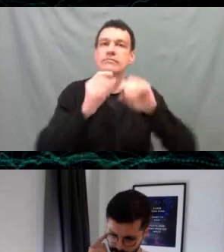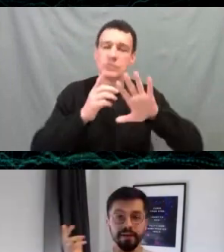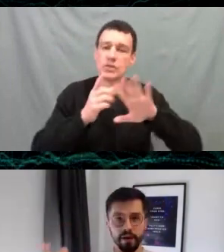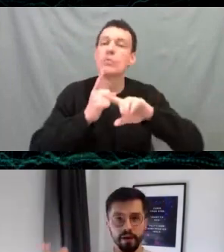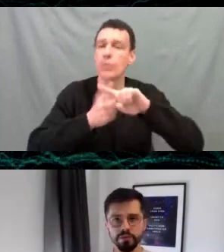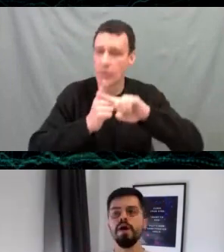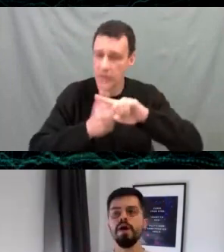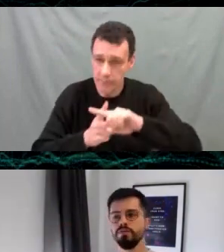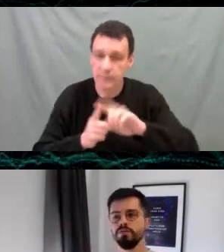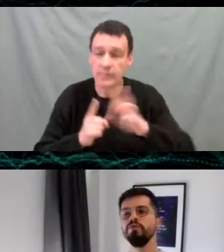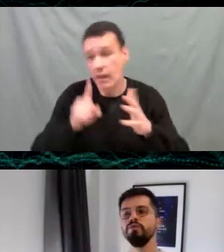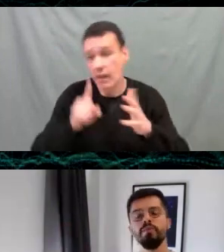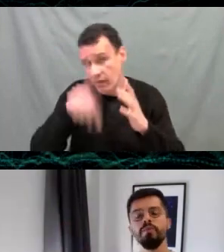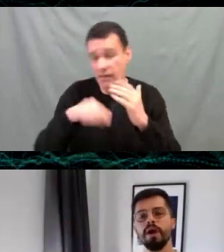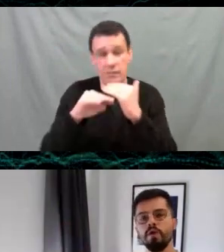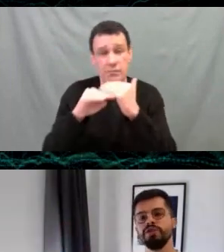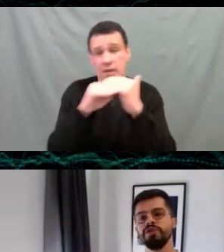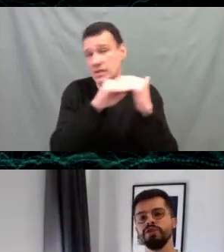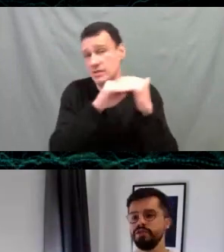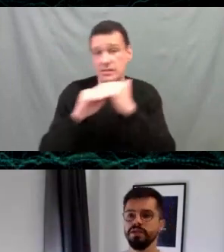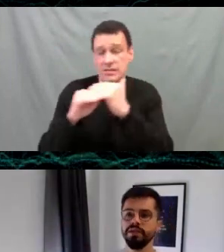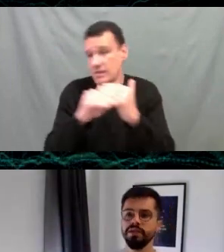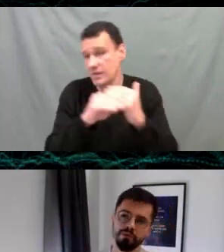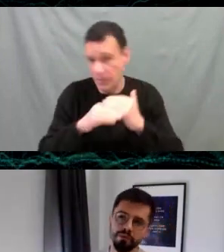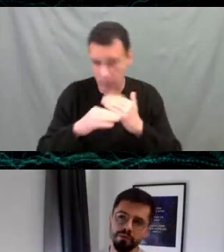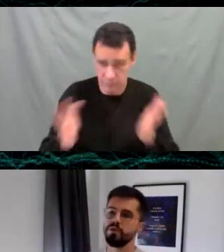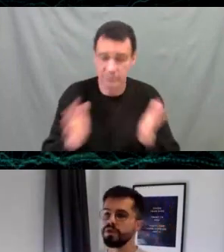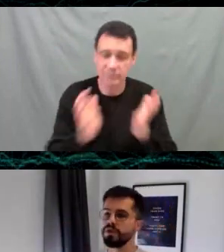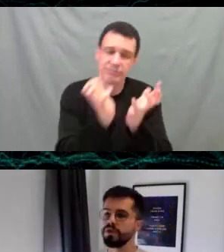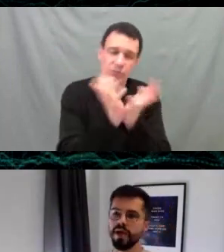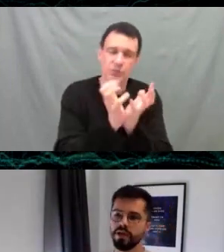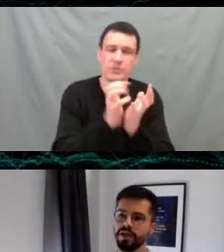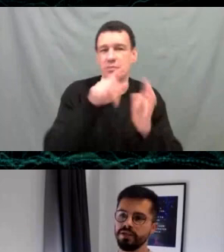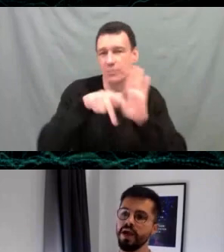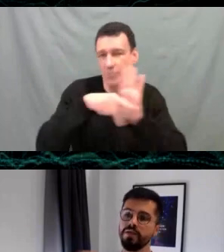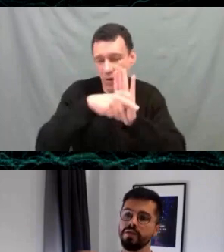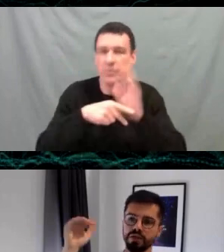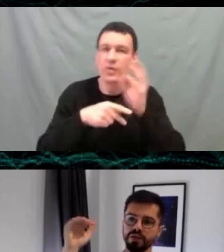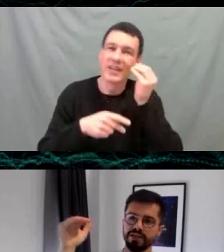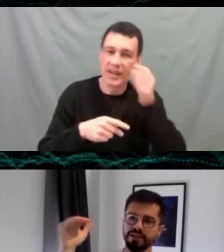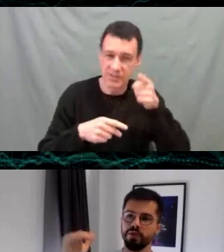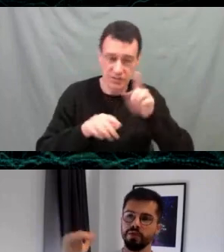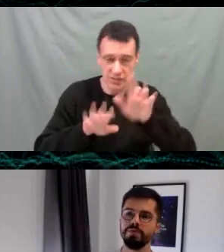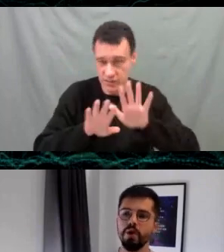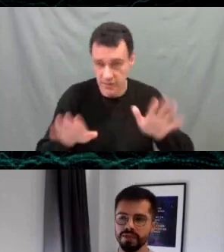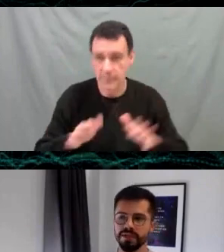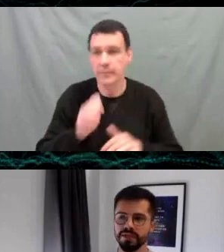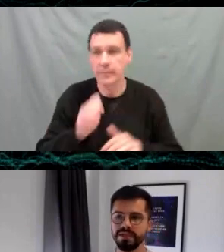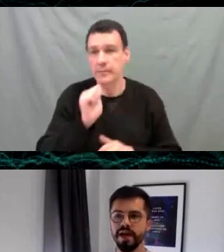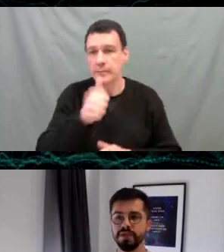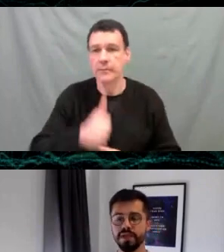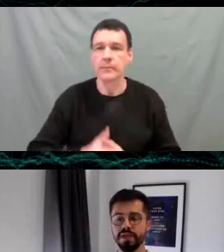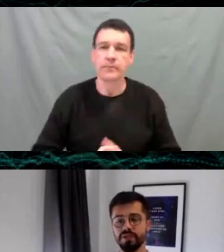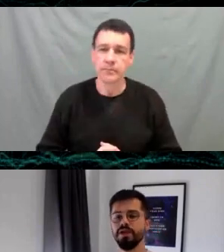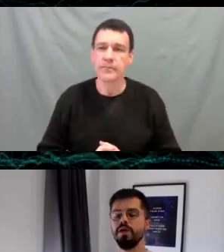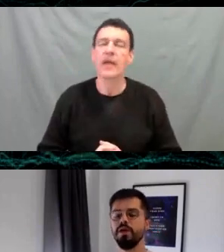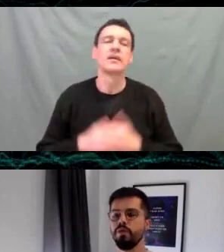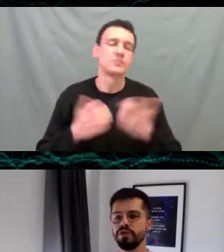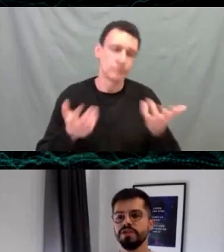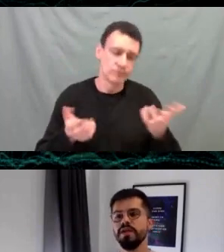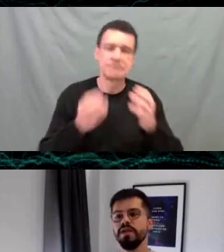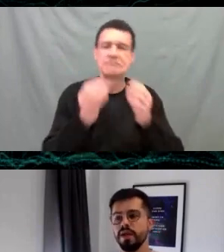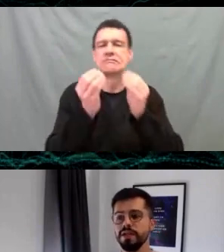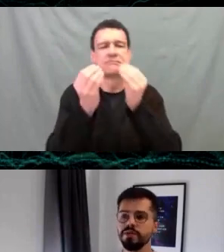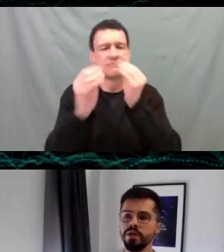um padrão normal do nome do pacote de testes Então você usa como peste aí eu a gente faz assim blusa imports necessários né